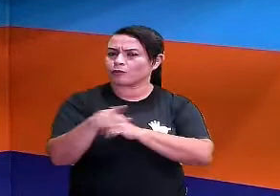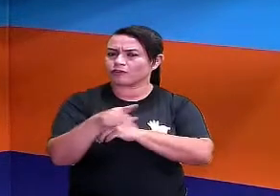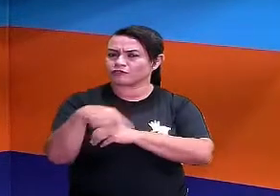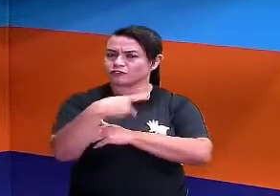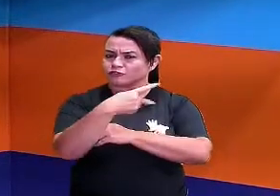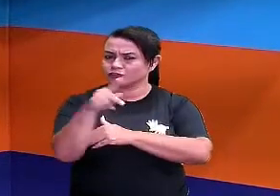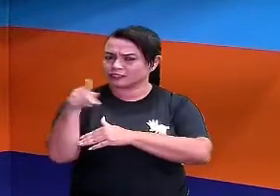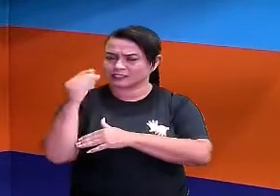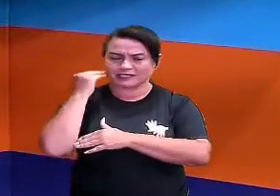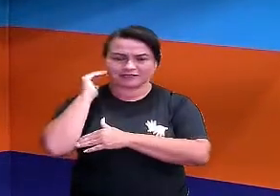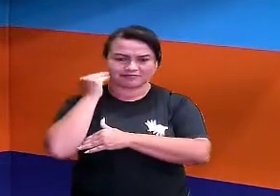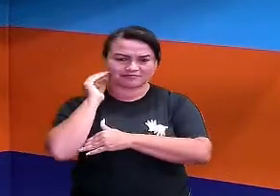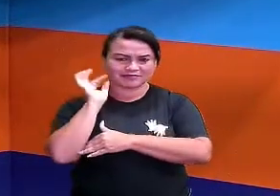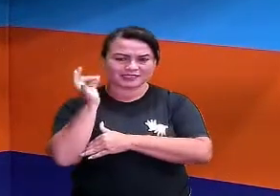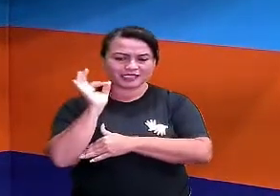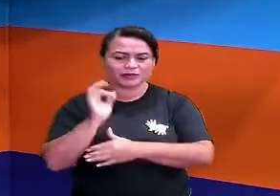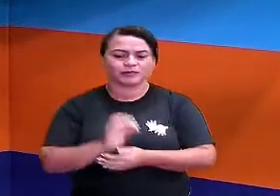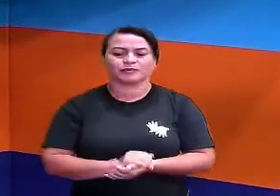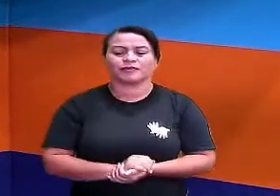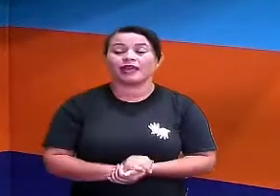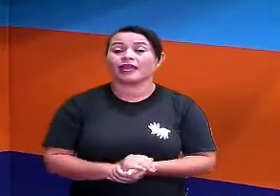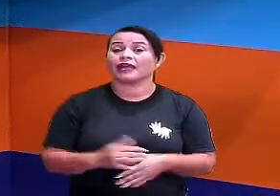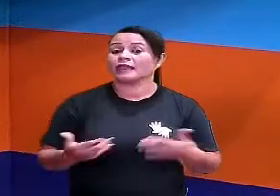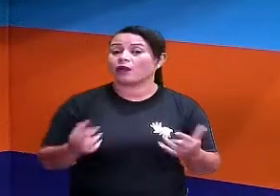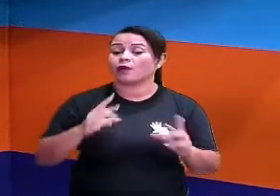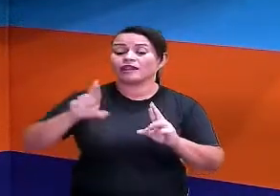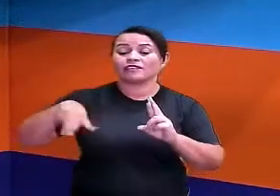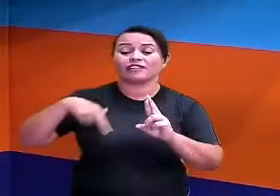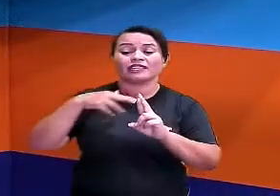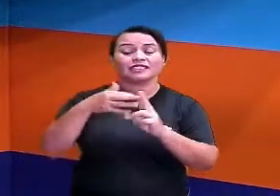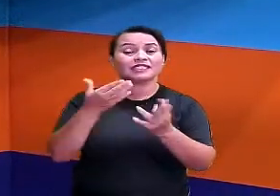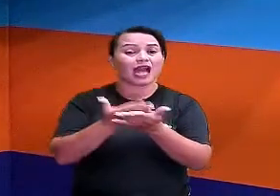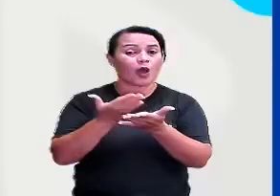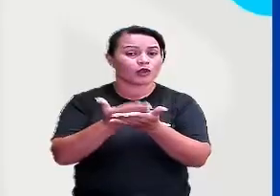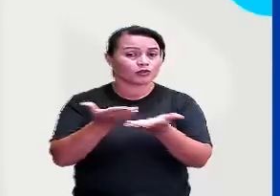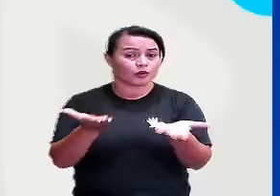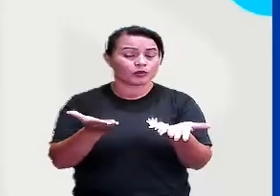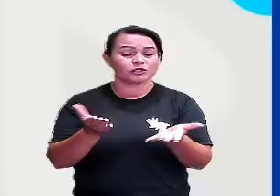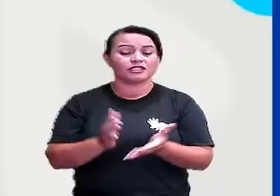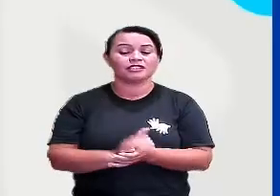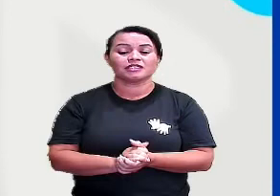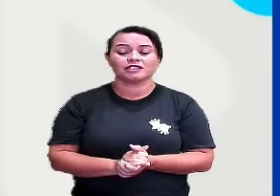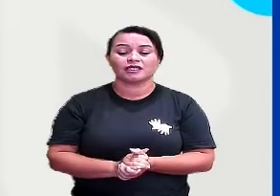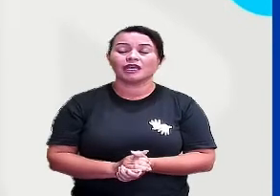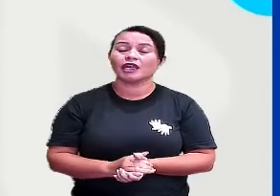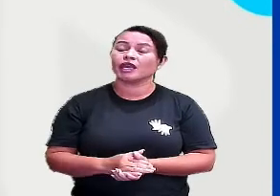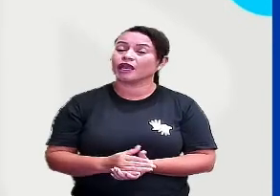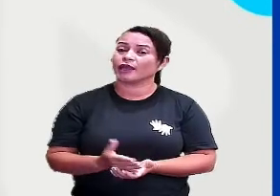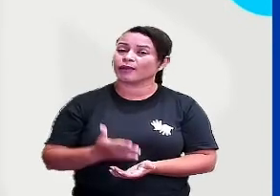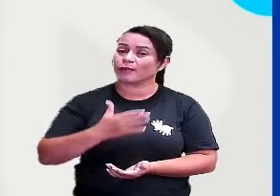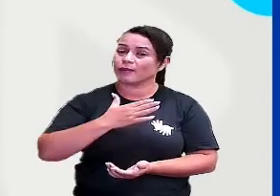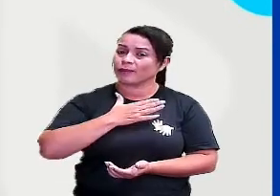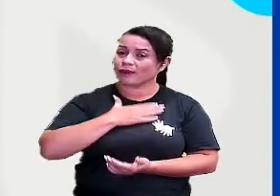de vocês. Beleza? Então, as referências da aula de hoje e o meu